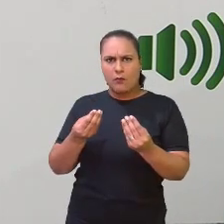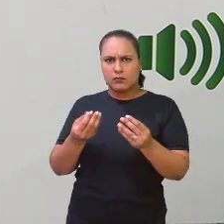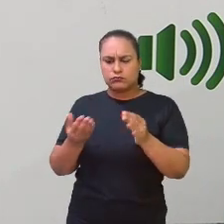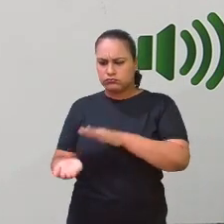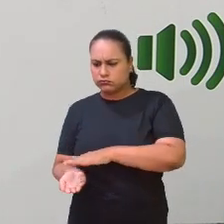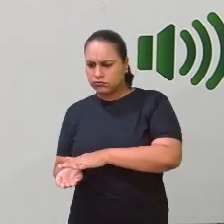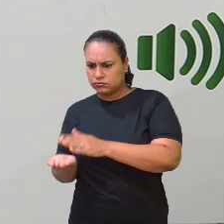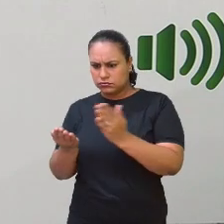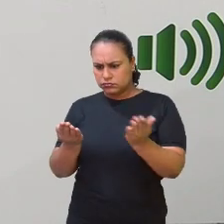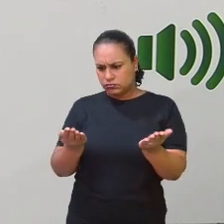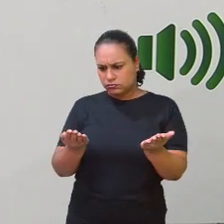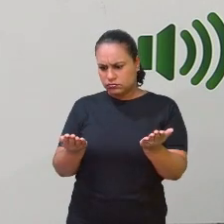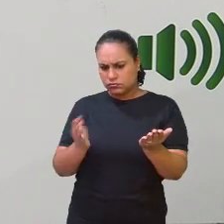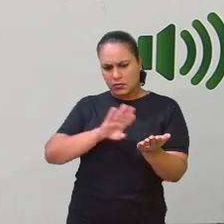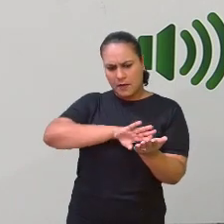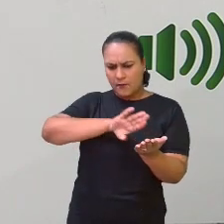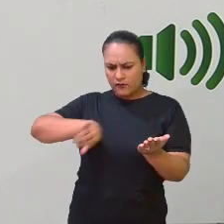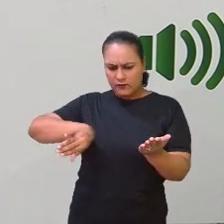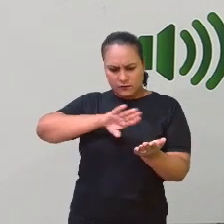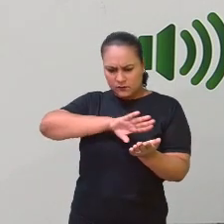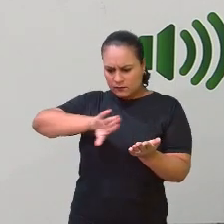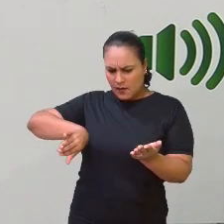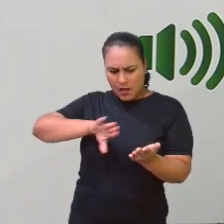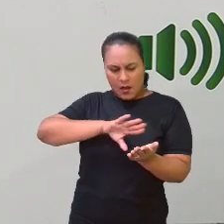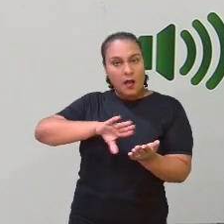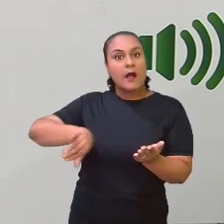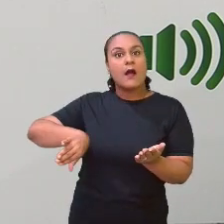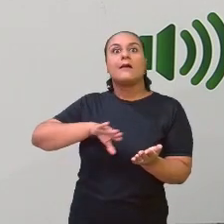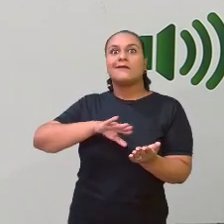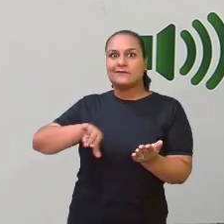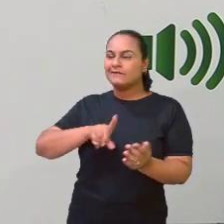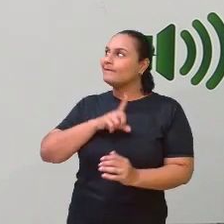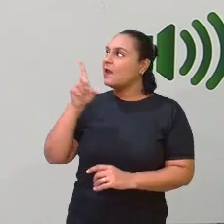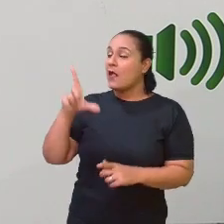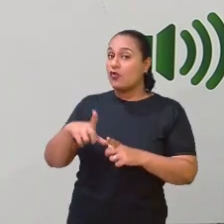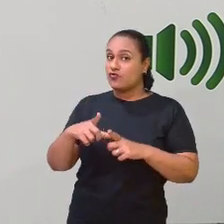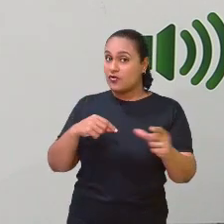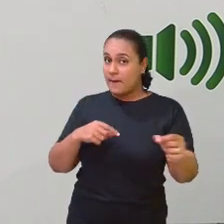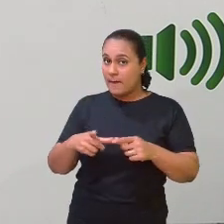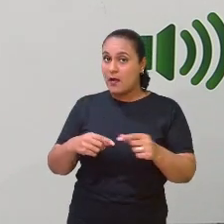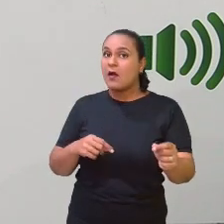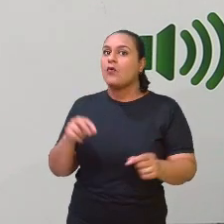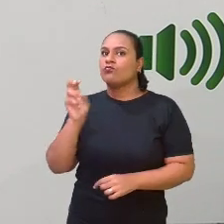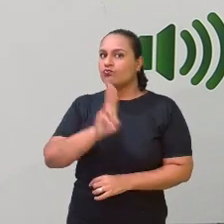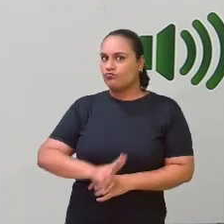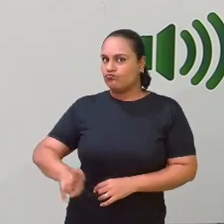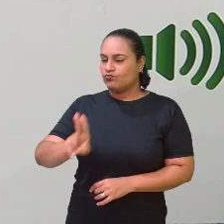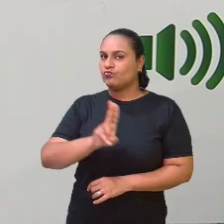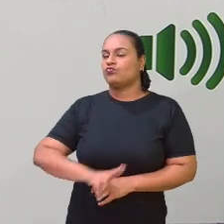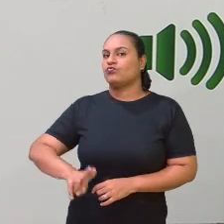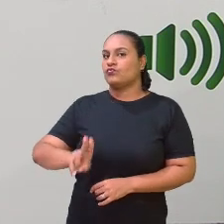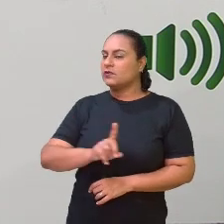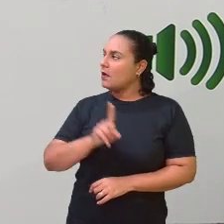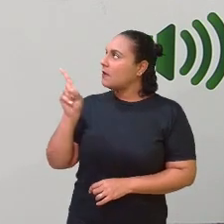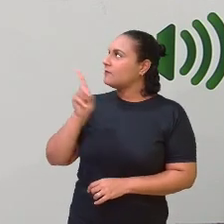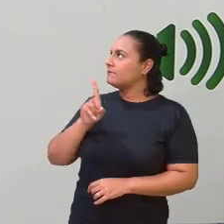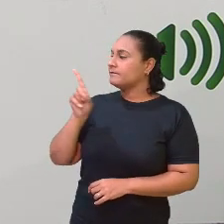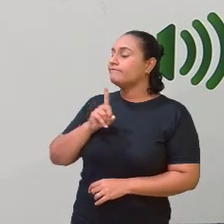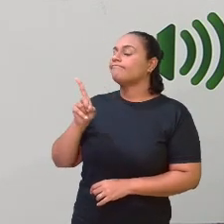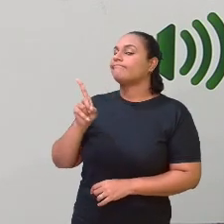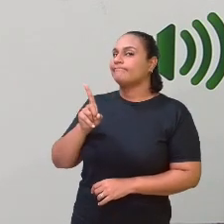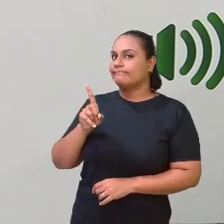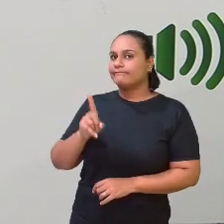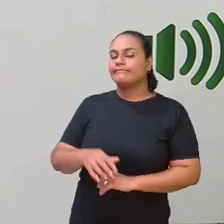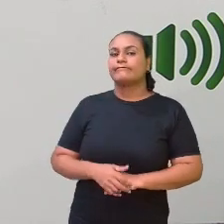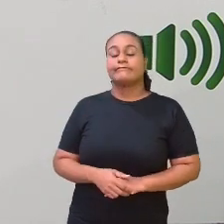oriental. Lá pelos lados de Japão, eles usam muito esse tipo de história em quadrinhos, né? Que na maioria das